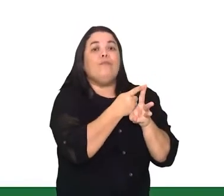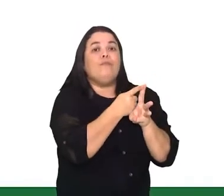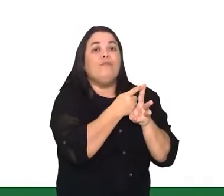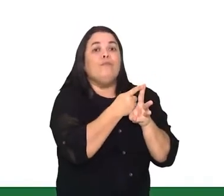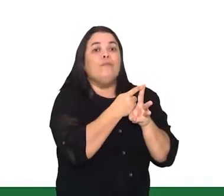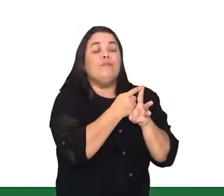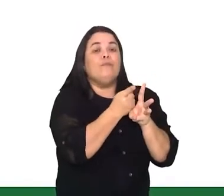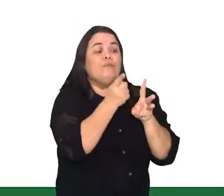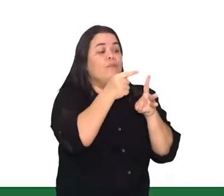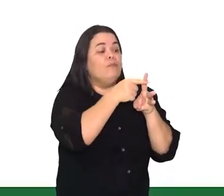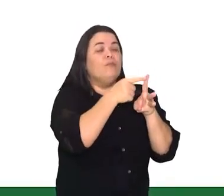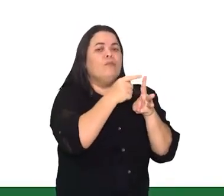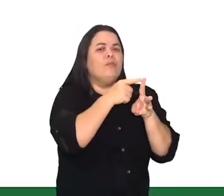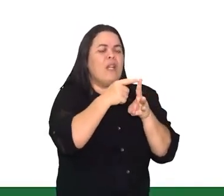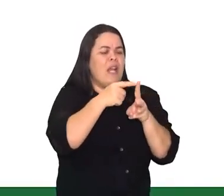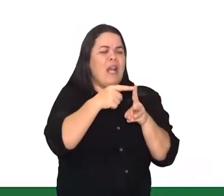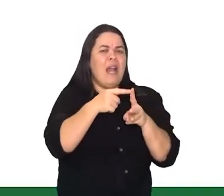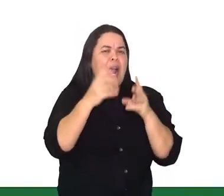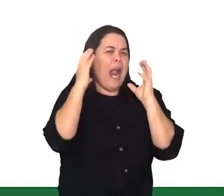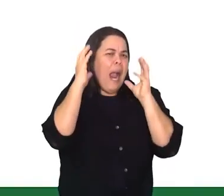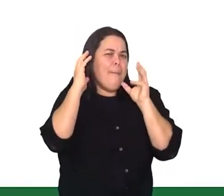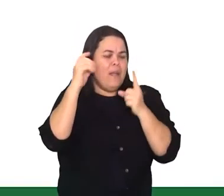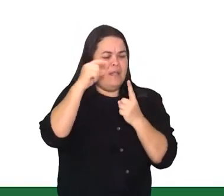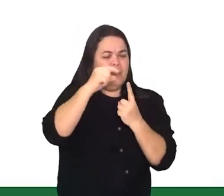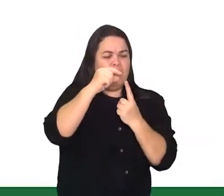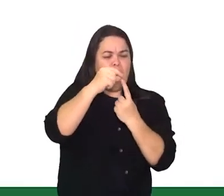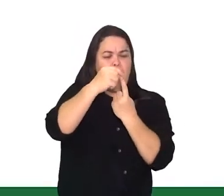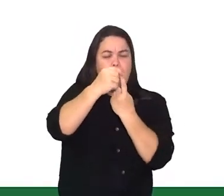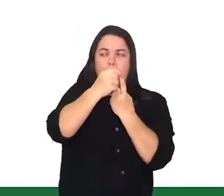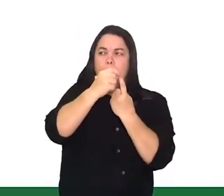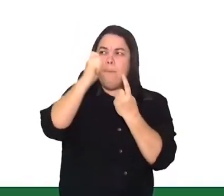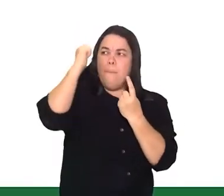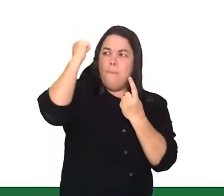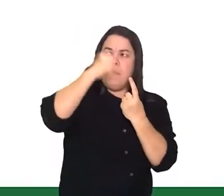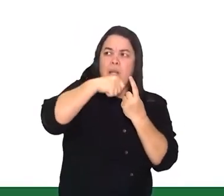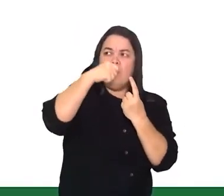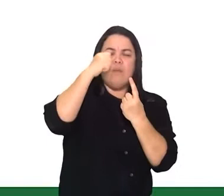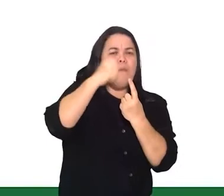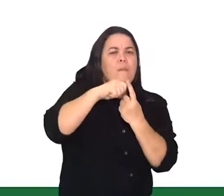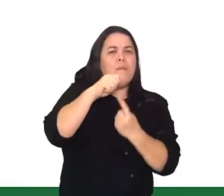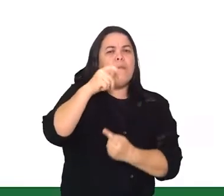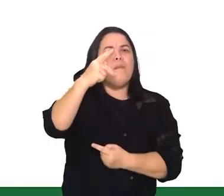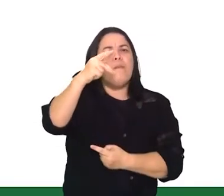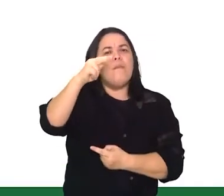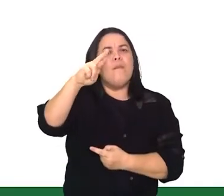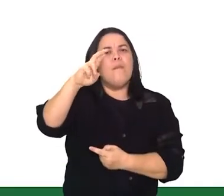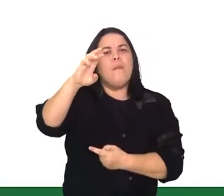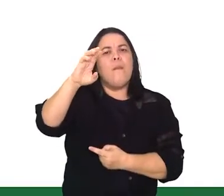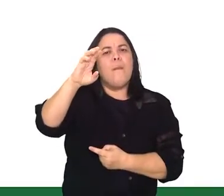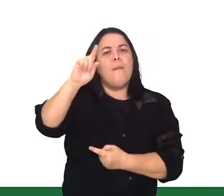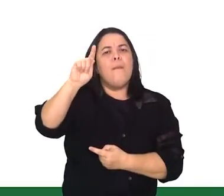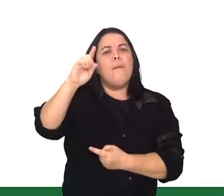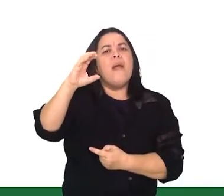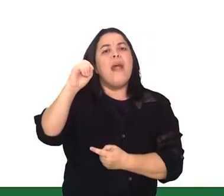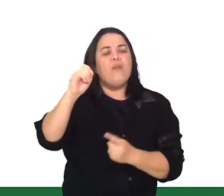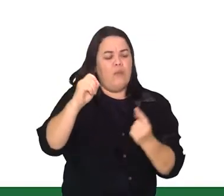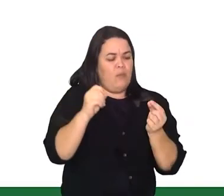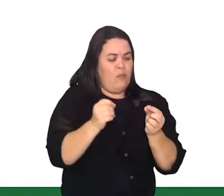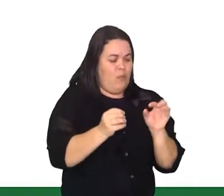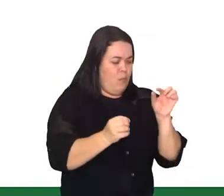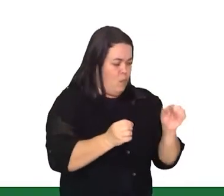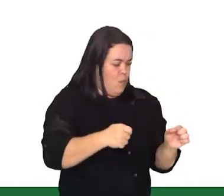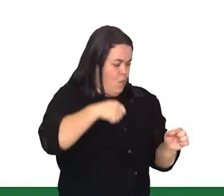Cabeça do prego. Prego, todo mundo sabe o que é algo muito comum. É um material